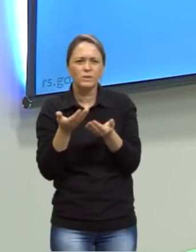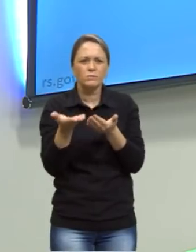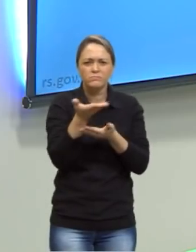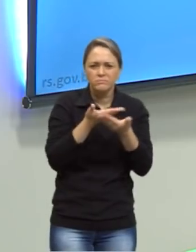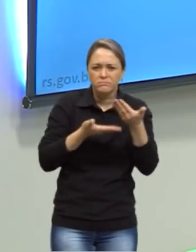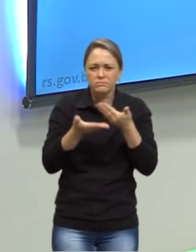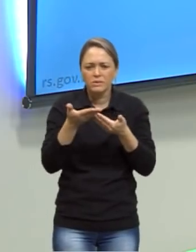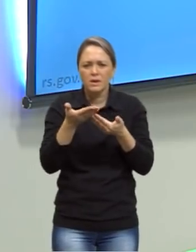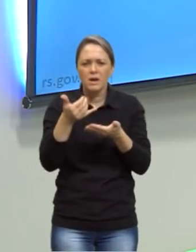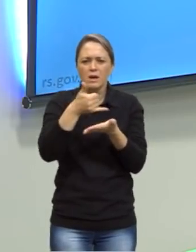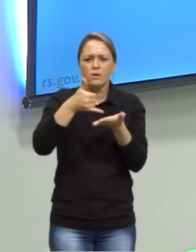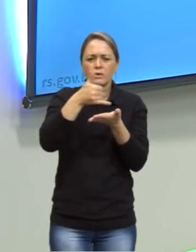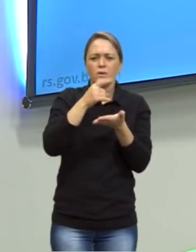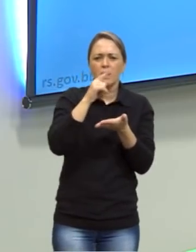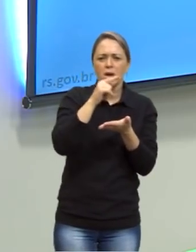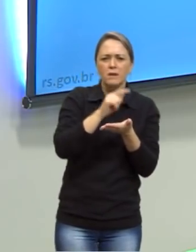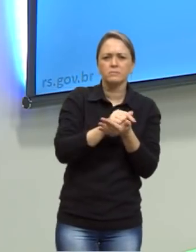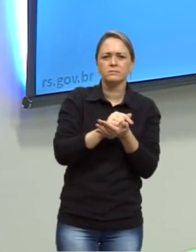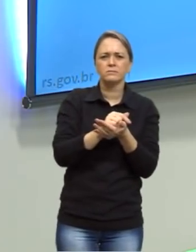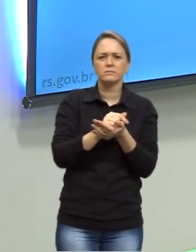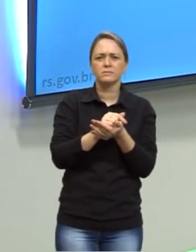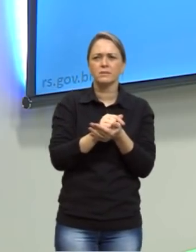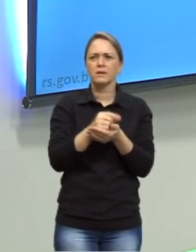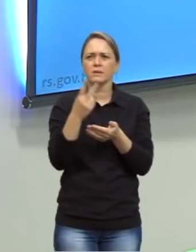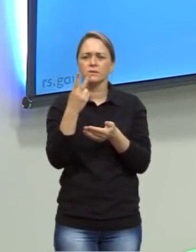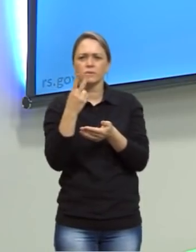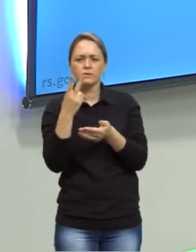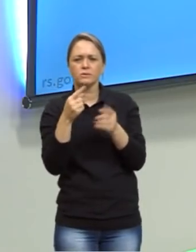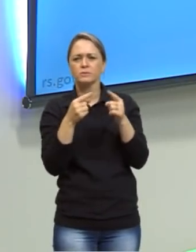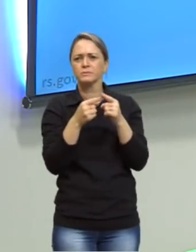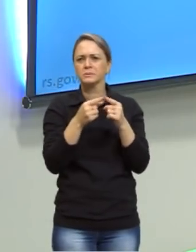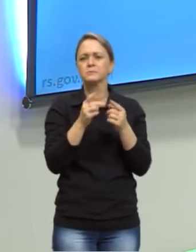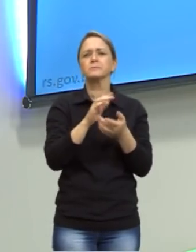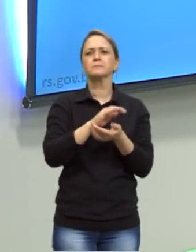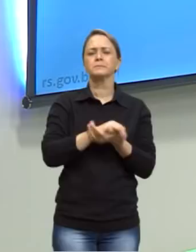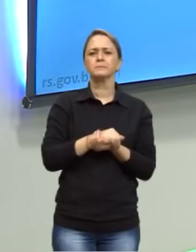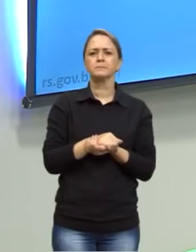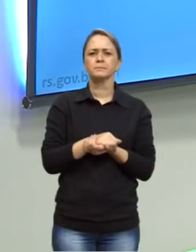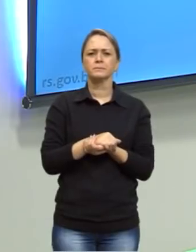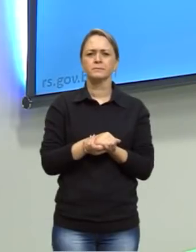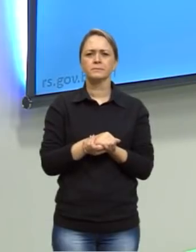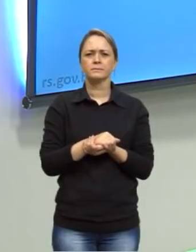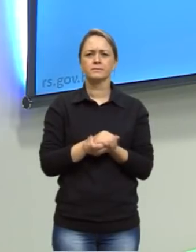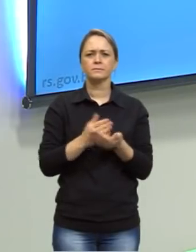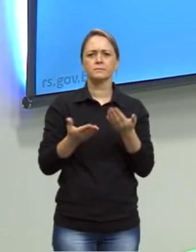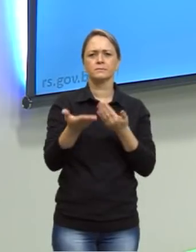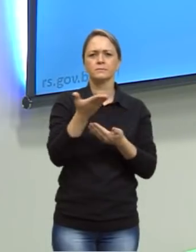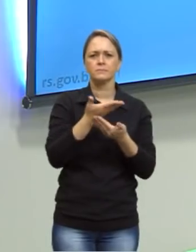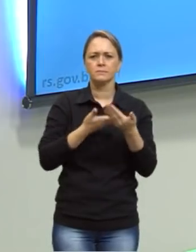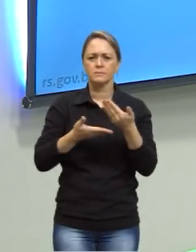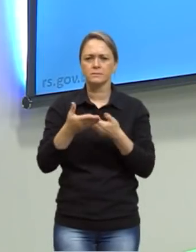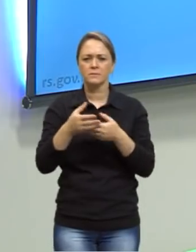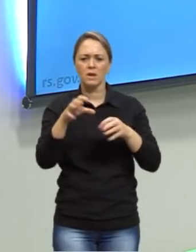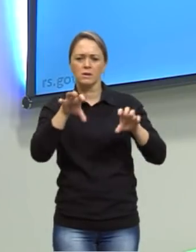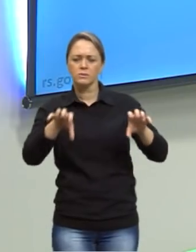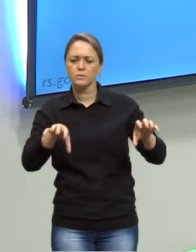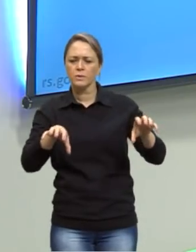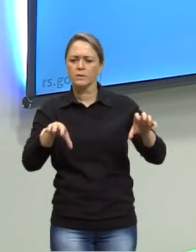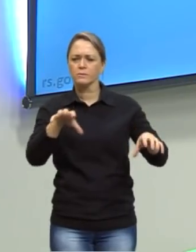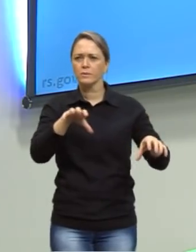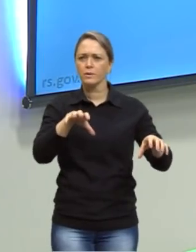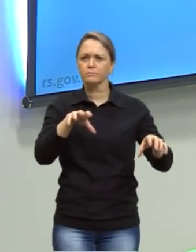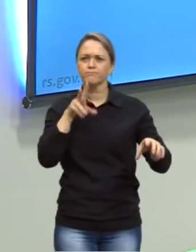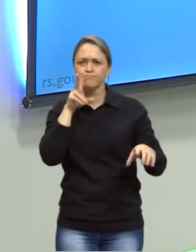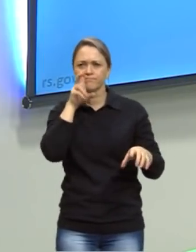água a parte hidrofílica e a partir de uma fábrica tranquilo e interações do tipo dipolo-dipolo induzido